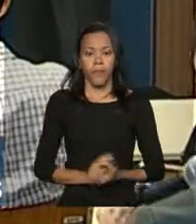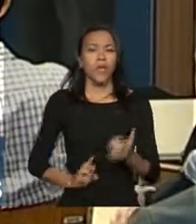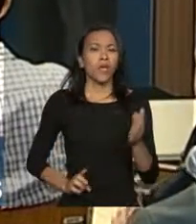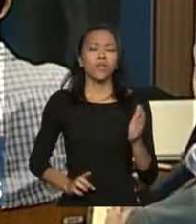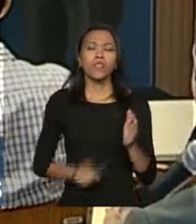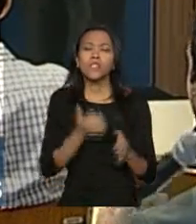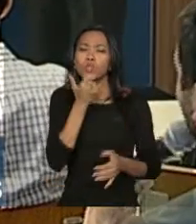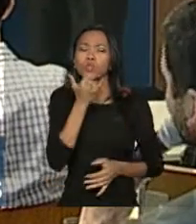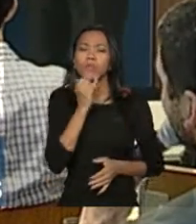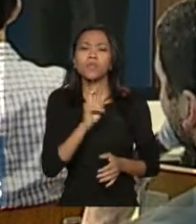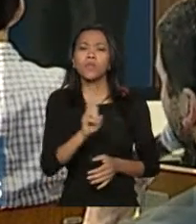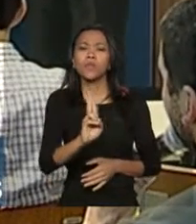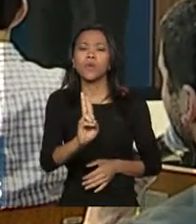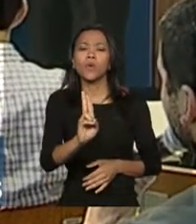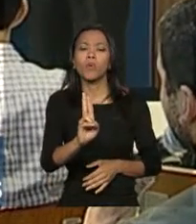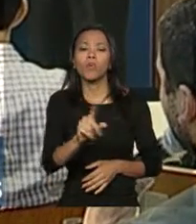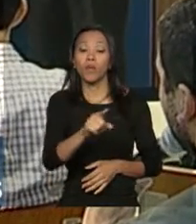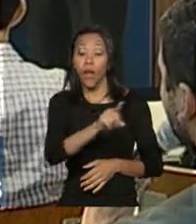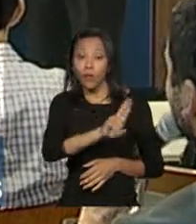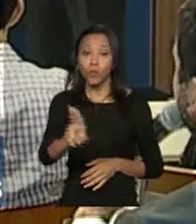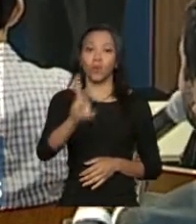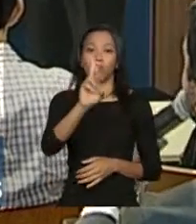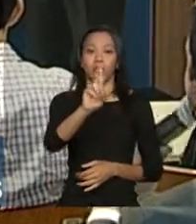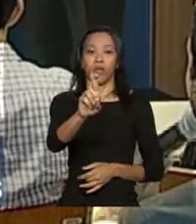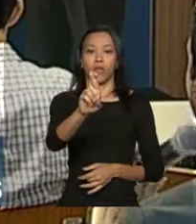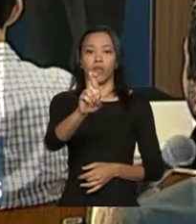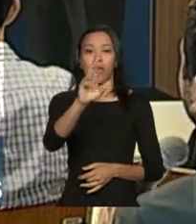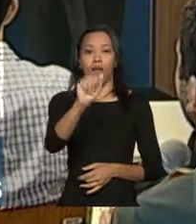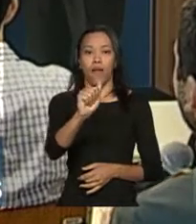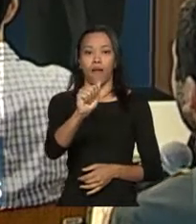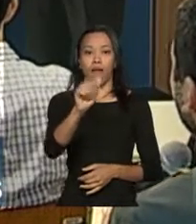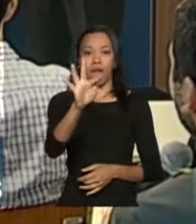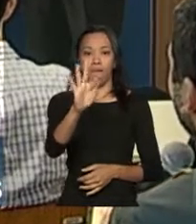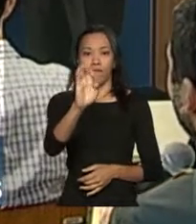Desculpa, seu nome? Rafael Gasparotto. Rafael, só completando